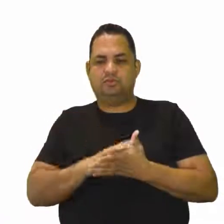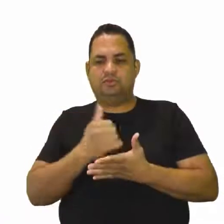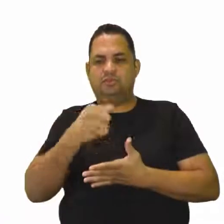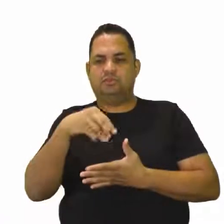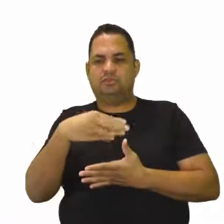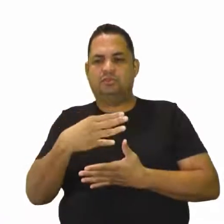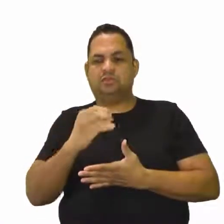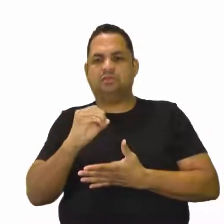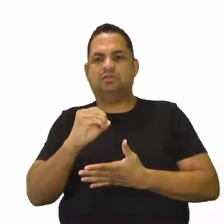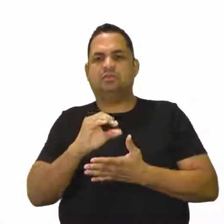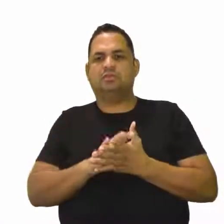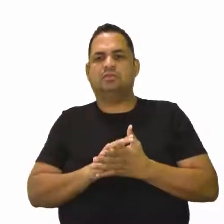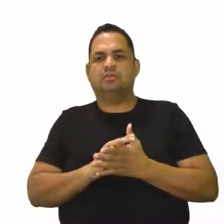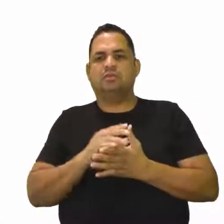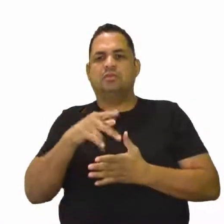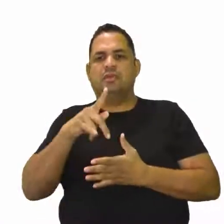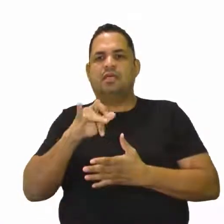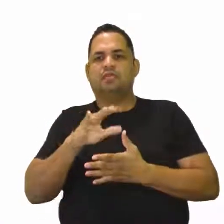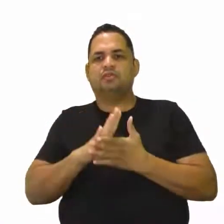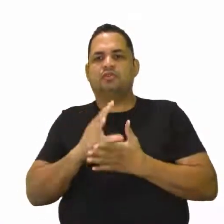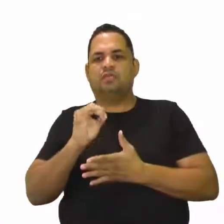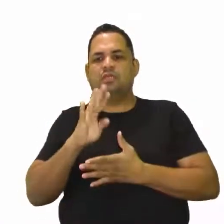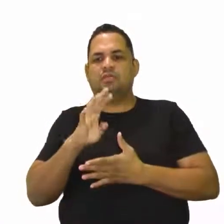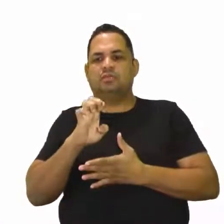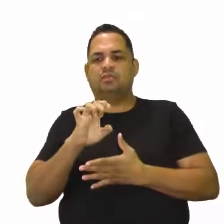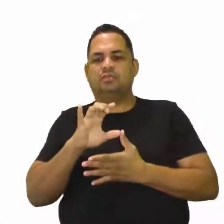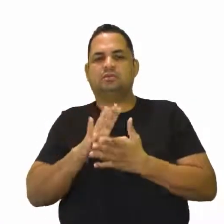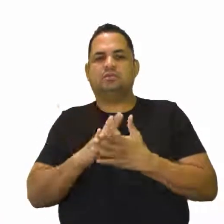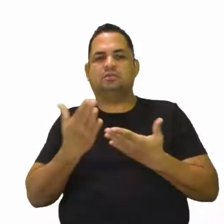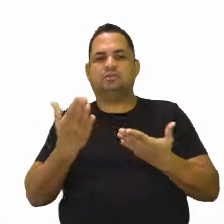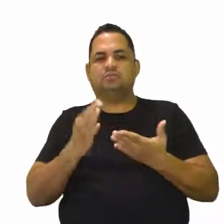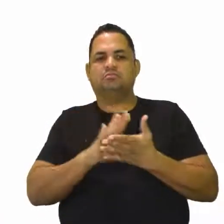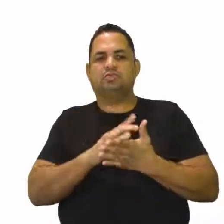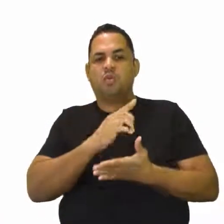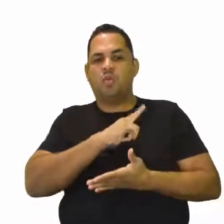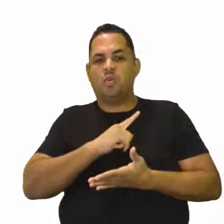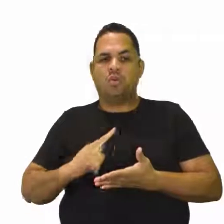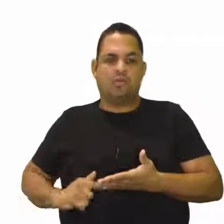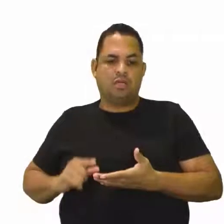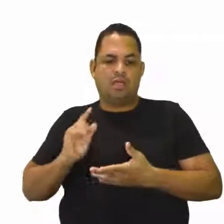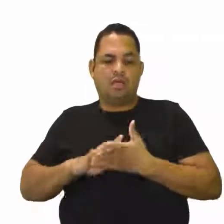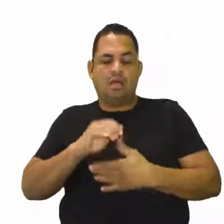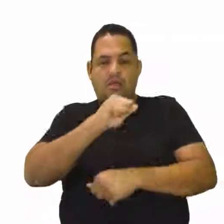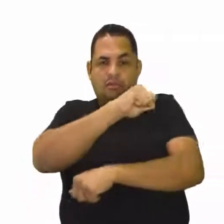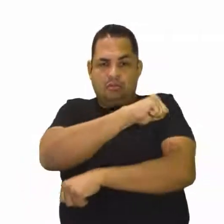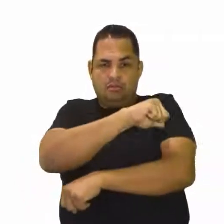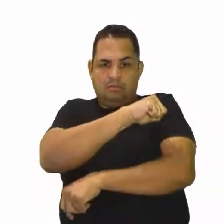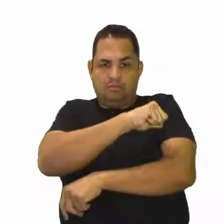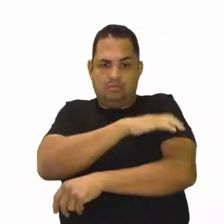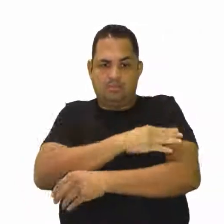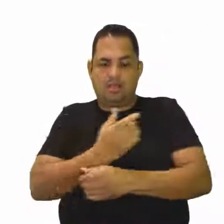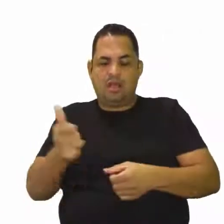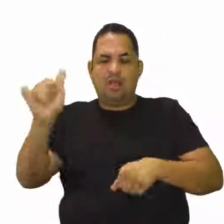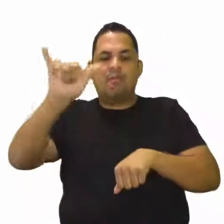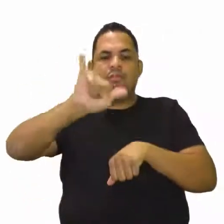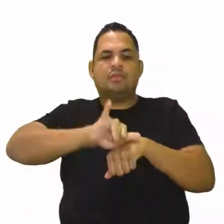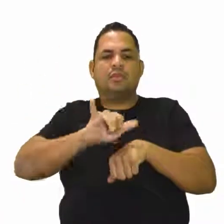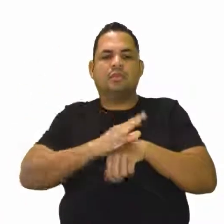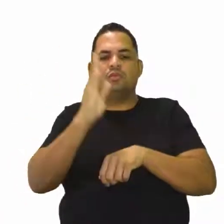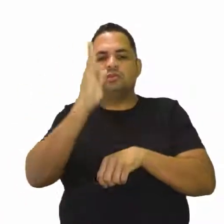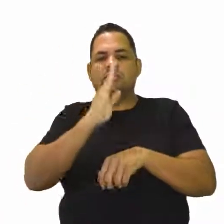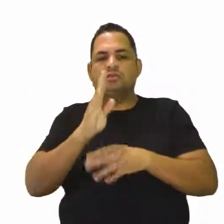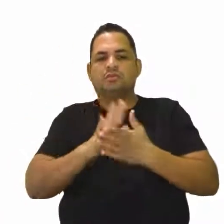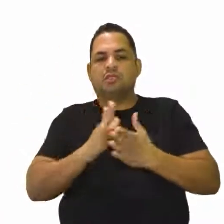1930. O Palácio do Catete, que fica lá no Rio de Janeiro, que era a capital do Brasil naquele